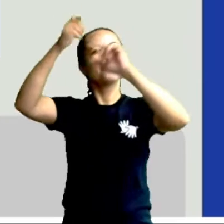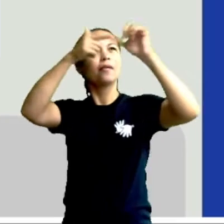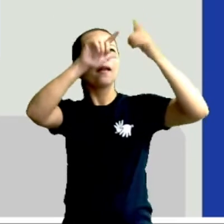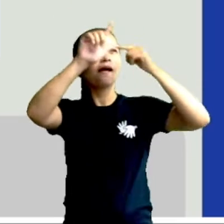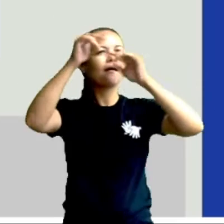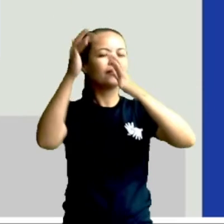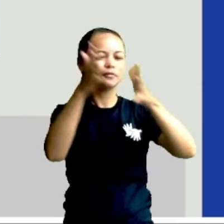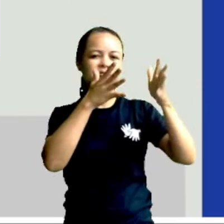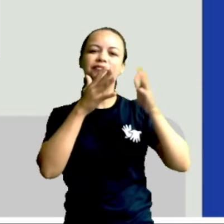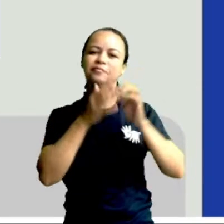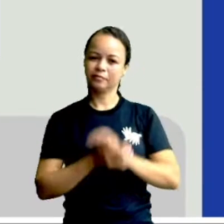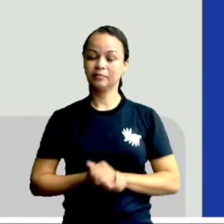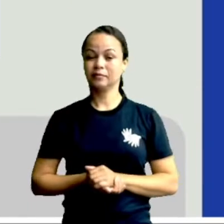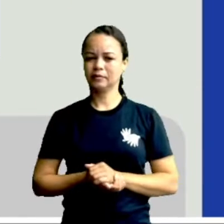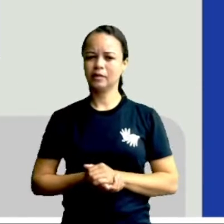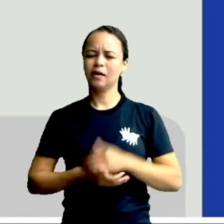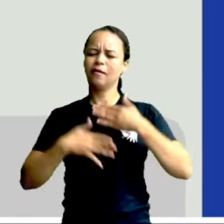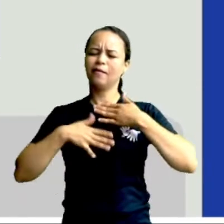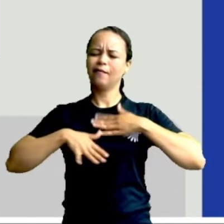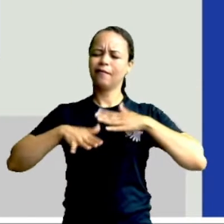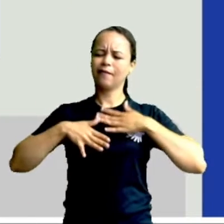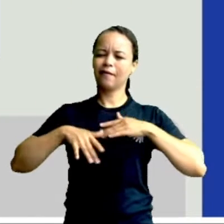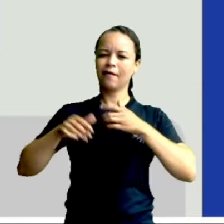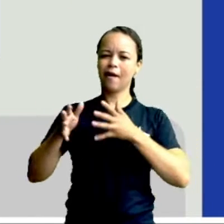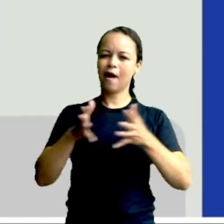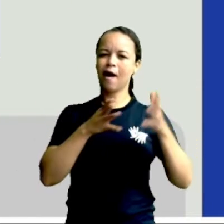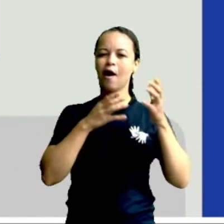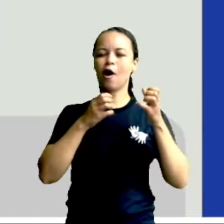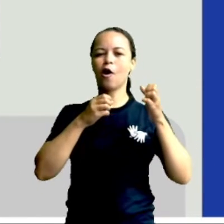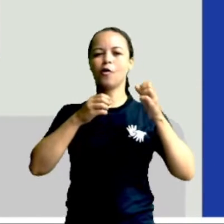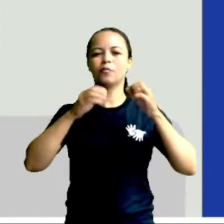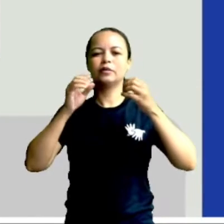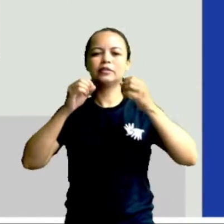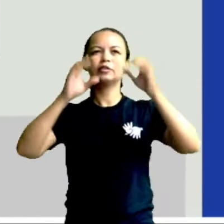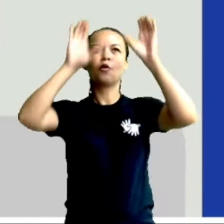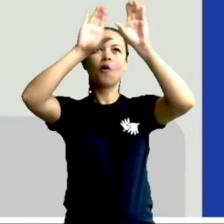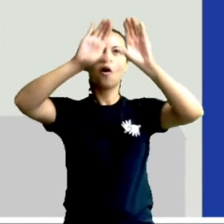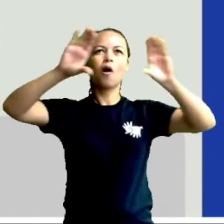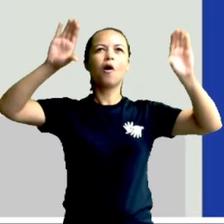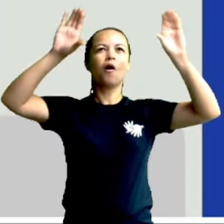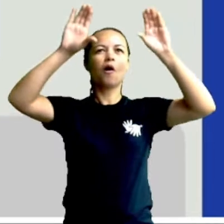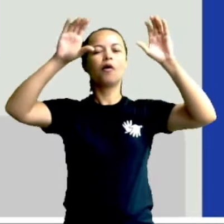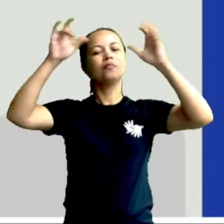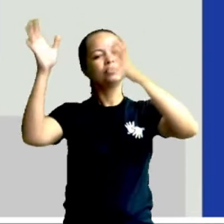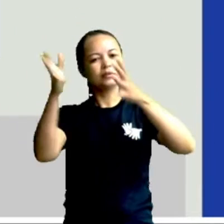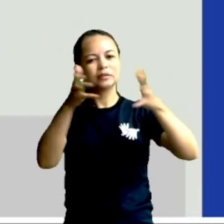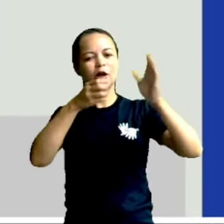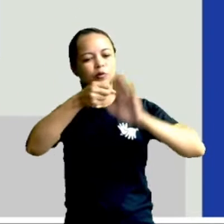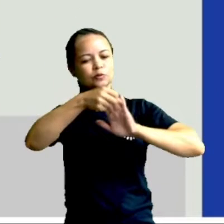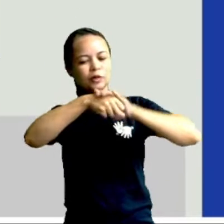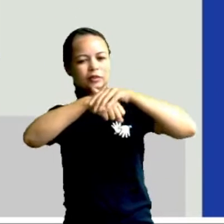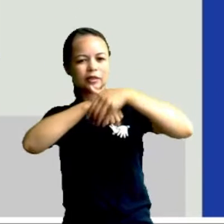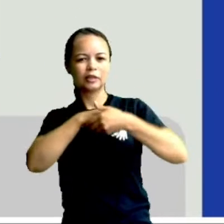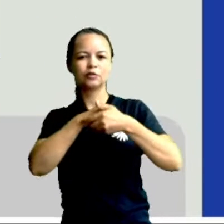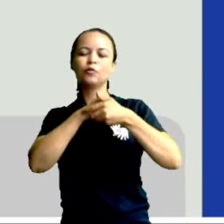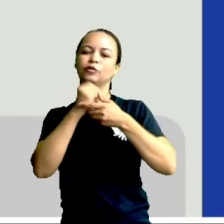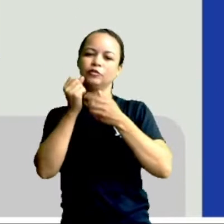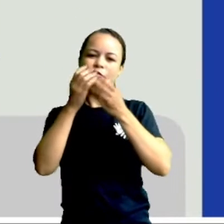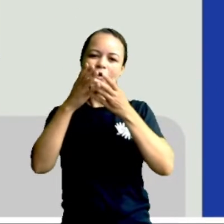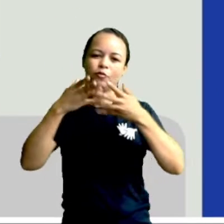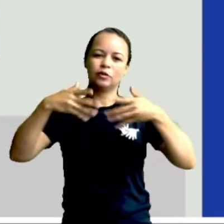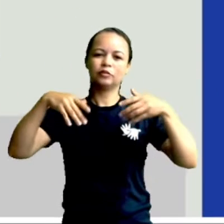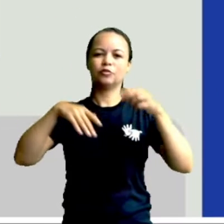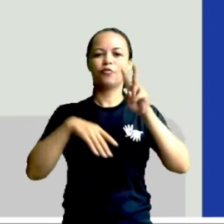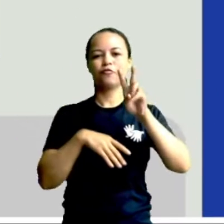estrelas. Descansa tranquilo e se cobre do céu, que durante a noite vira um lindo